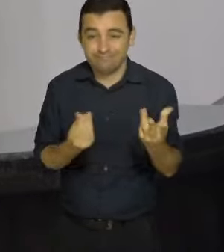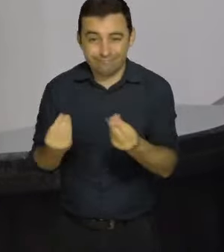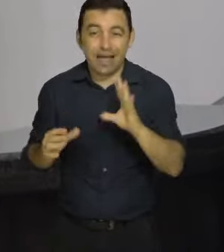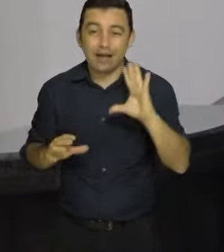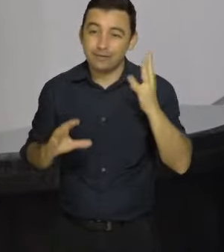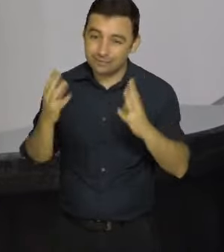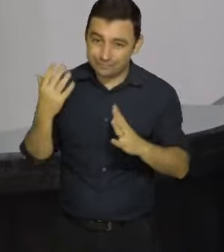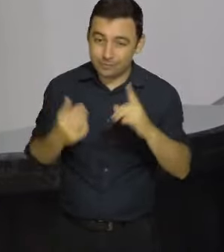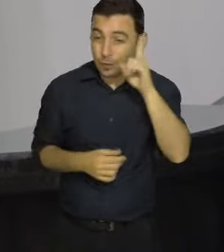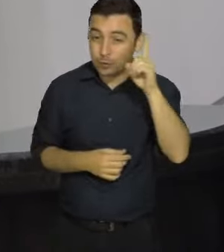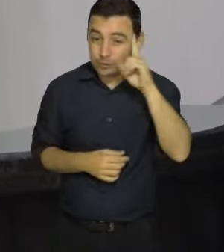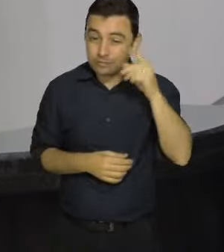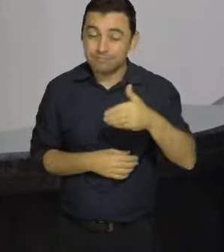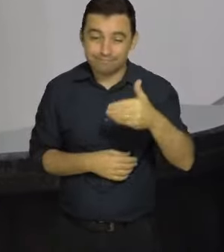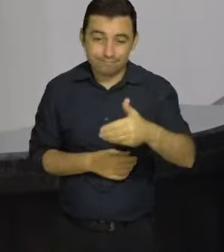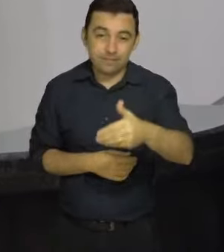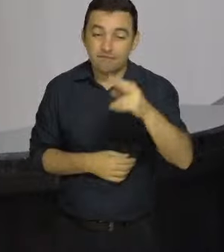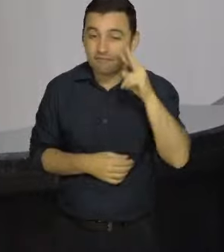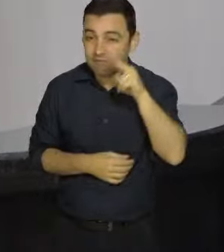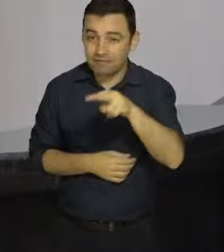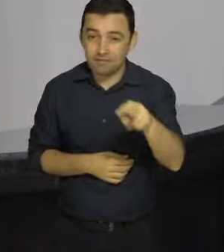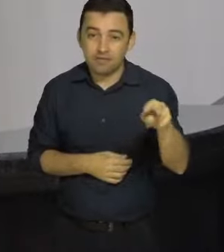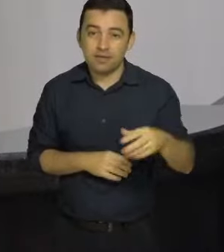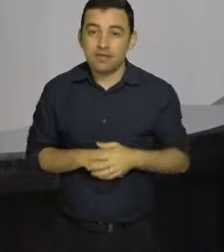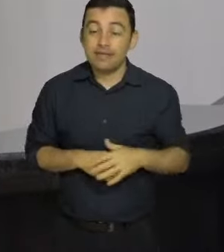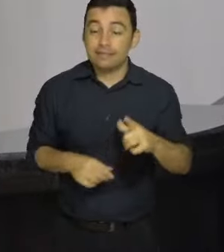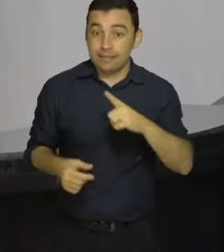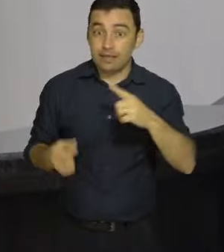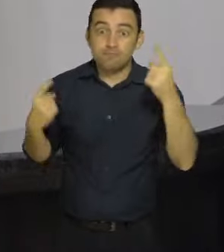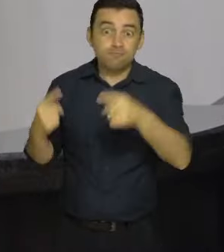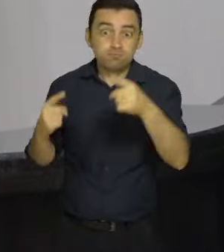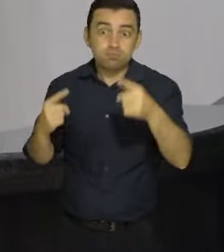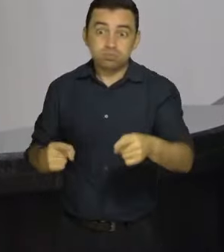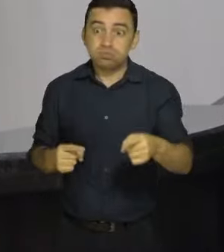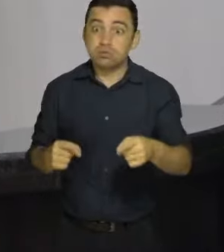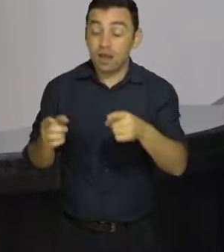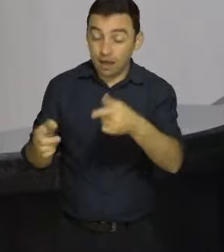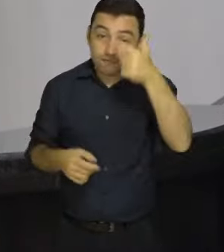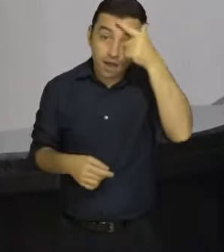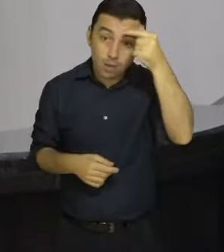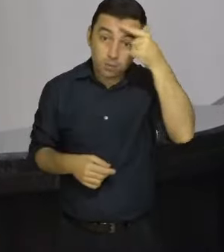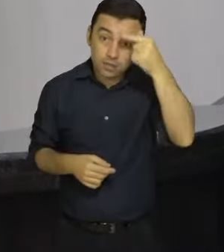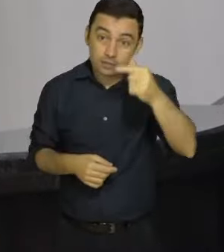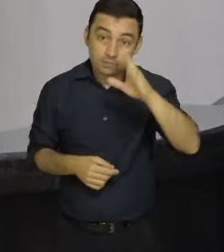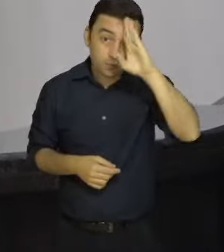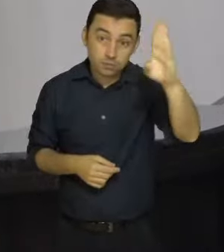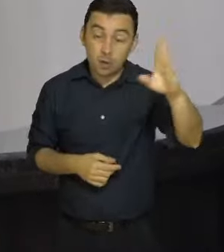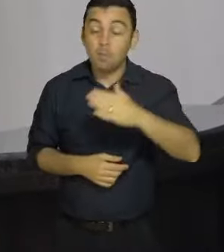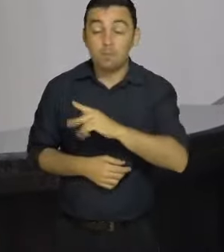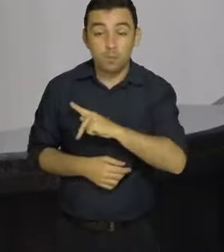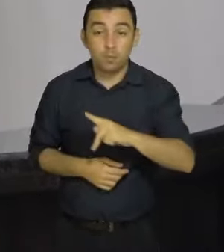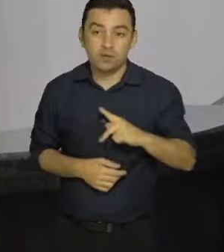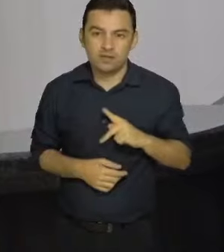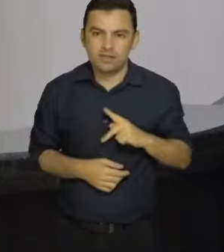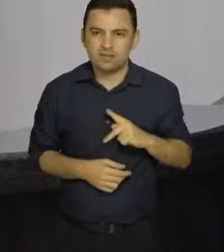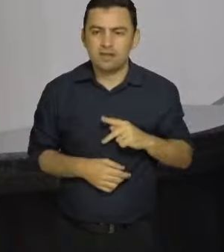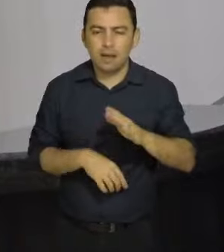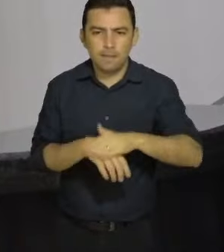nossos fazeres científicos, tem também os ataques constantes às universidades, em especial às públicas, às suas